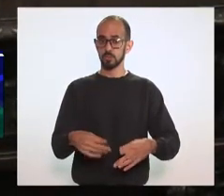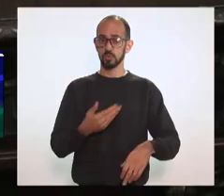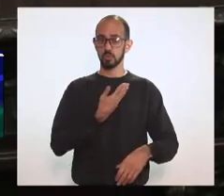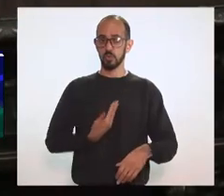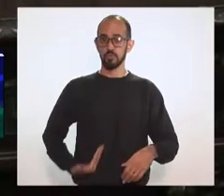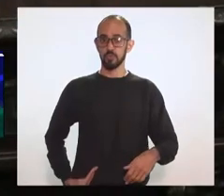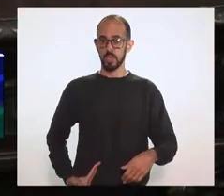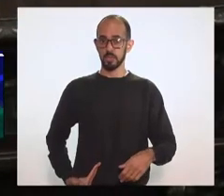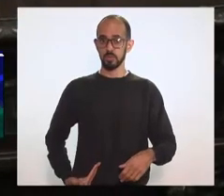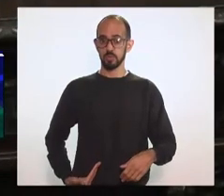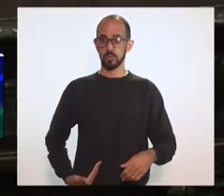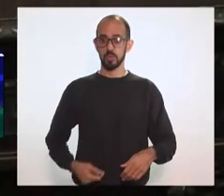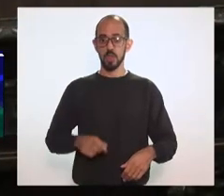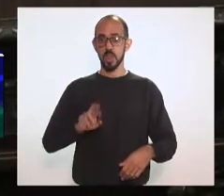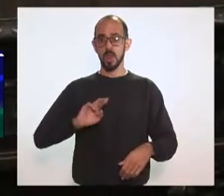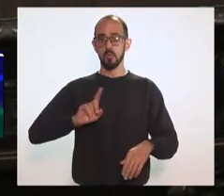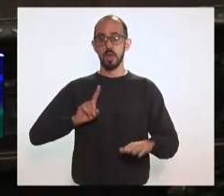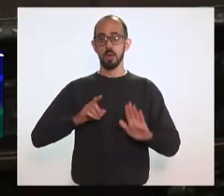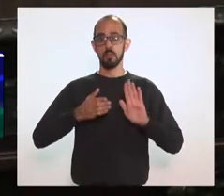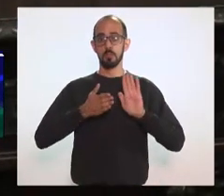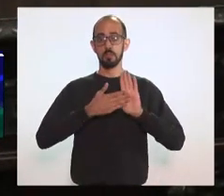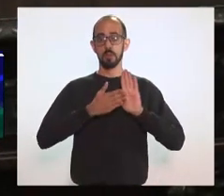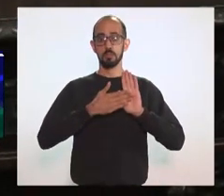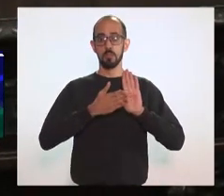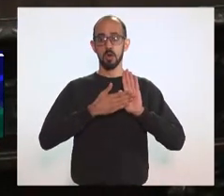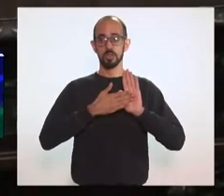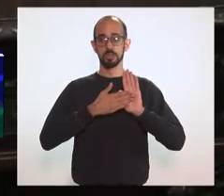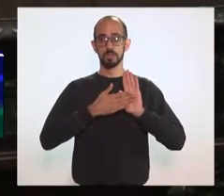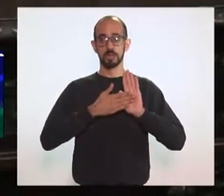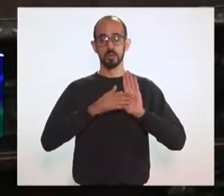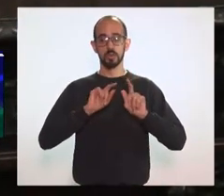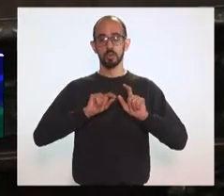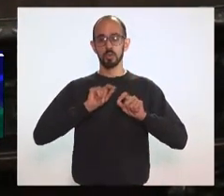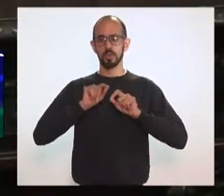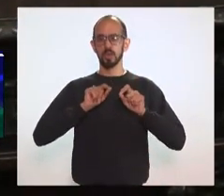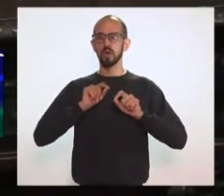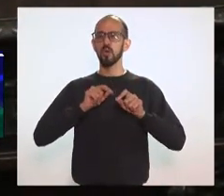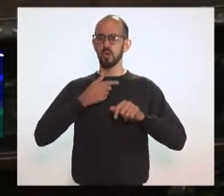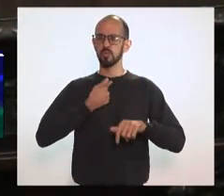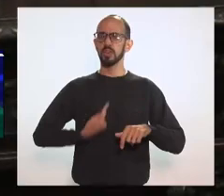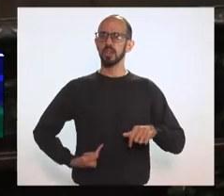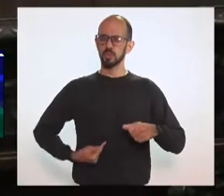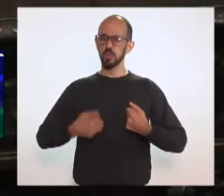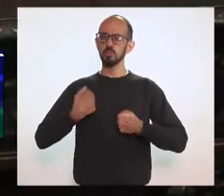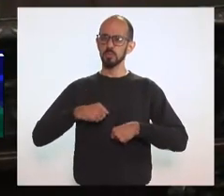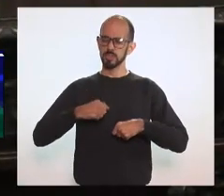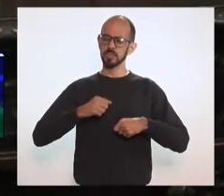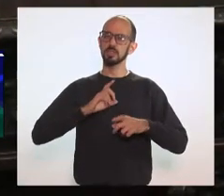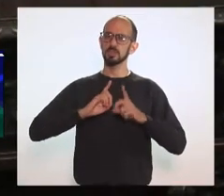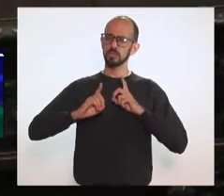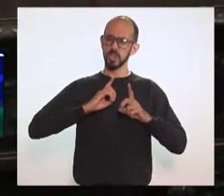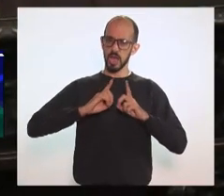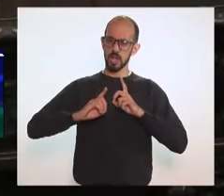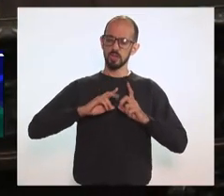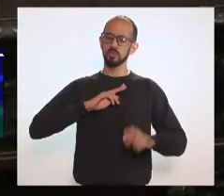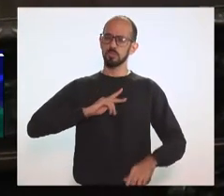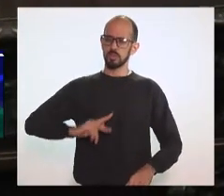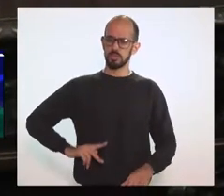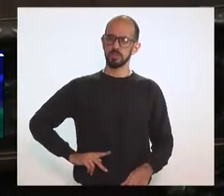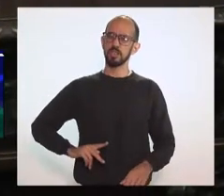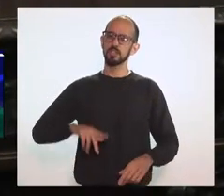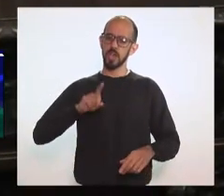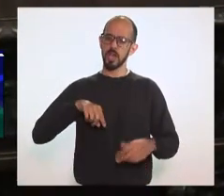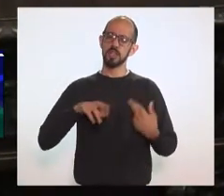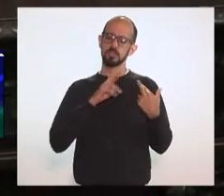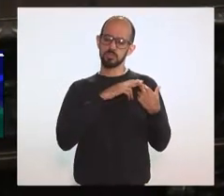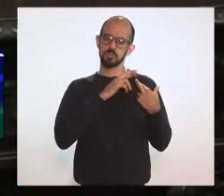resposta. Não estou propondo. Imagina, o governador do Estado tem que dialogar com o presidente da República. É sua responsabilidade